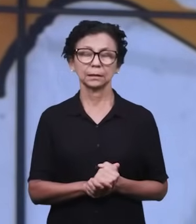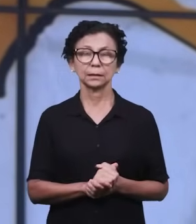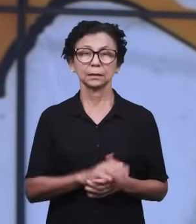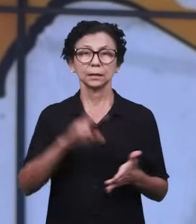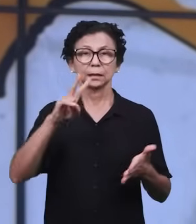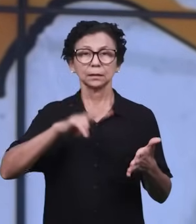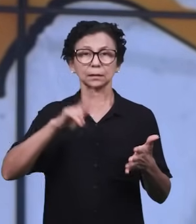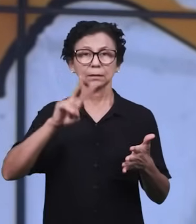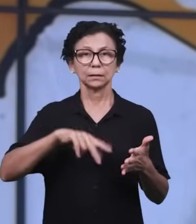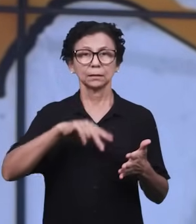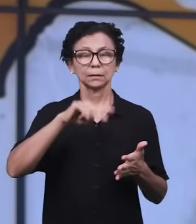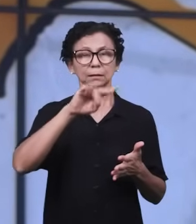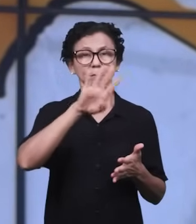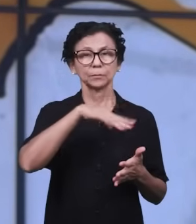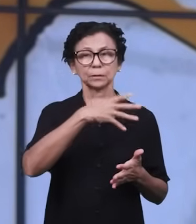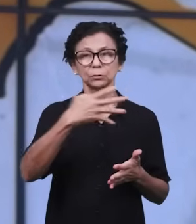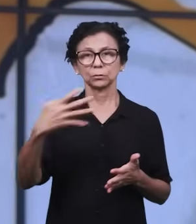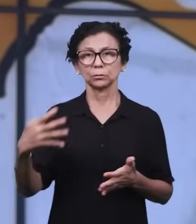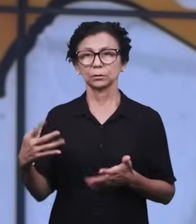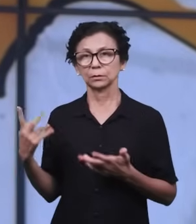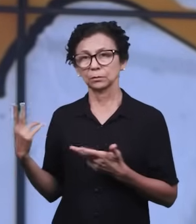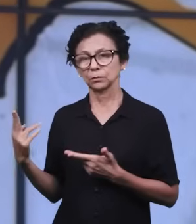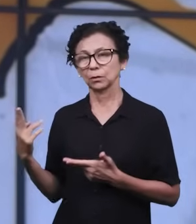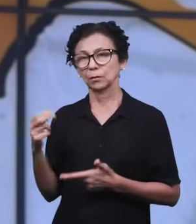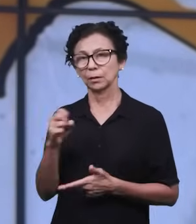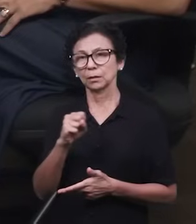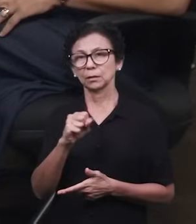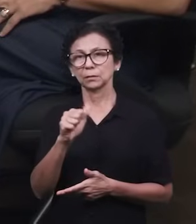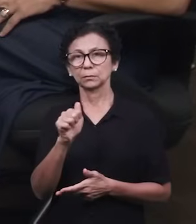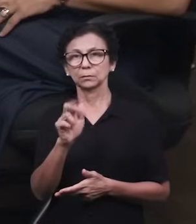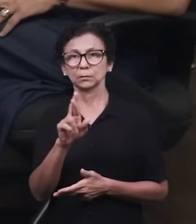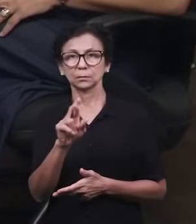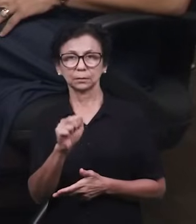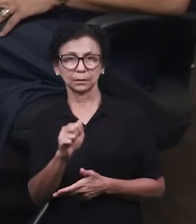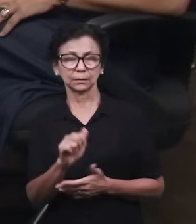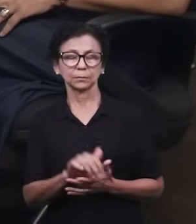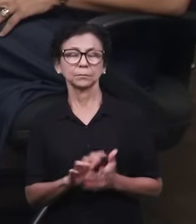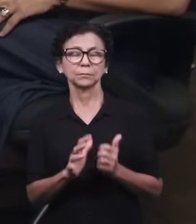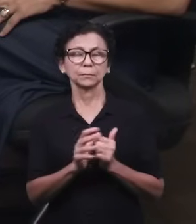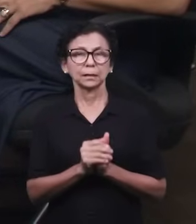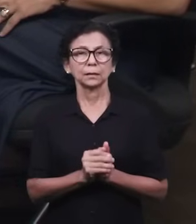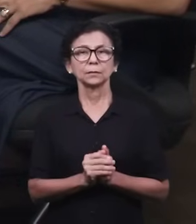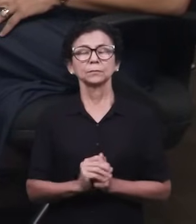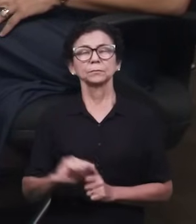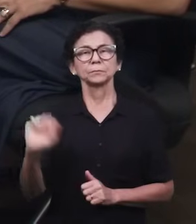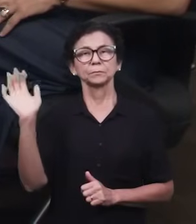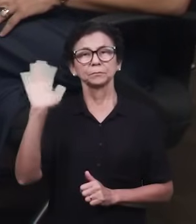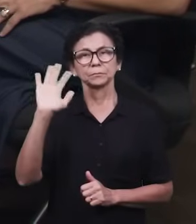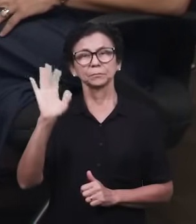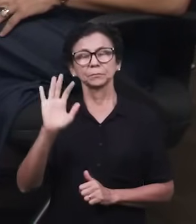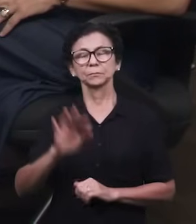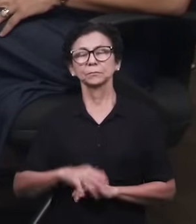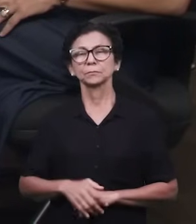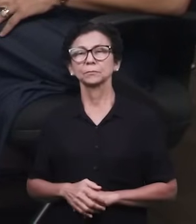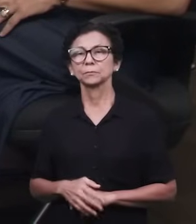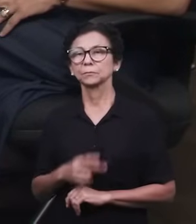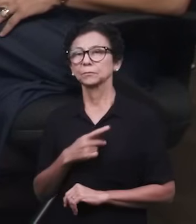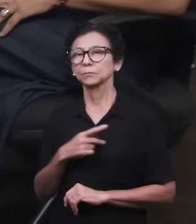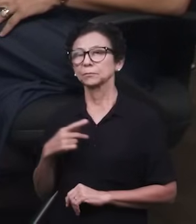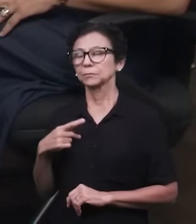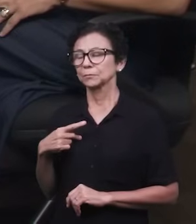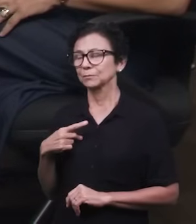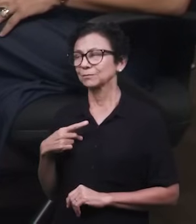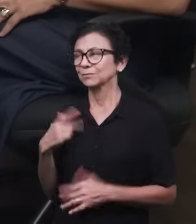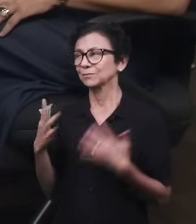partitura, como no caso da nossa irmã Sara aqui. Amém. Vamos encerrando o programa, nos despedimos aqui do nosso